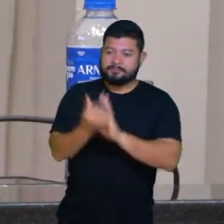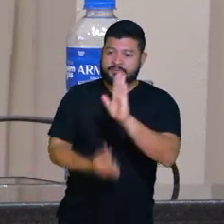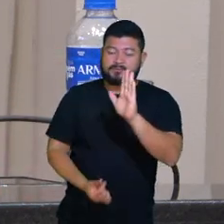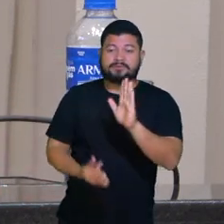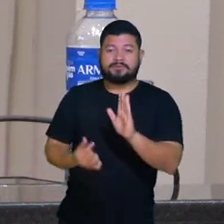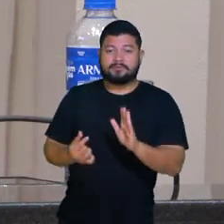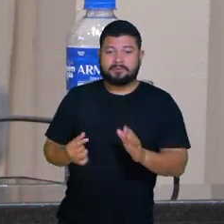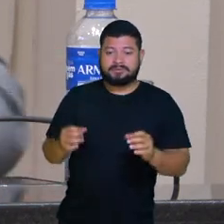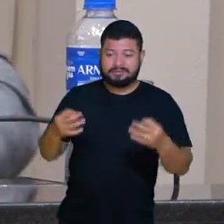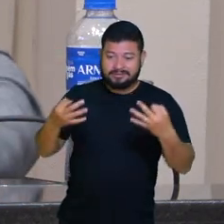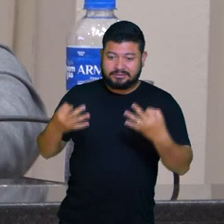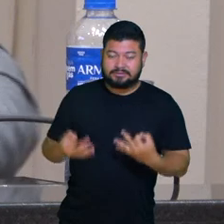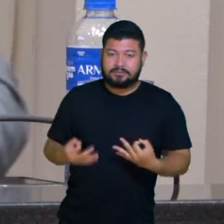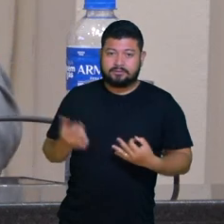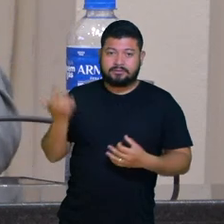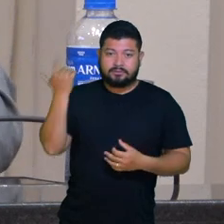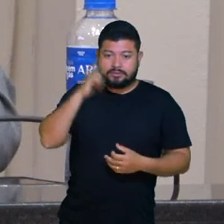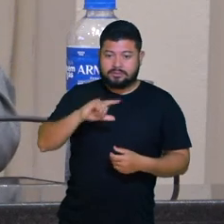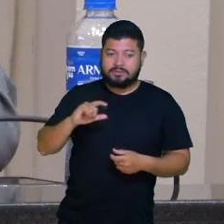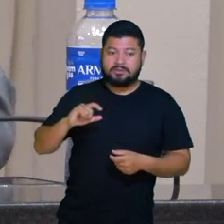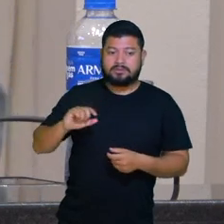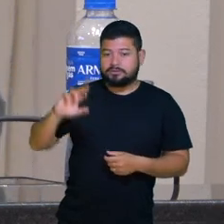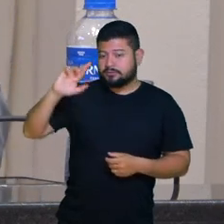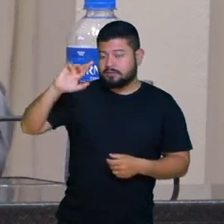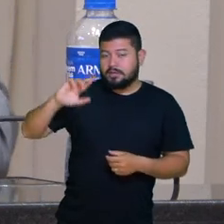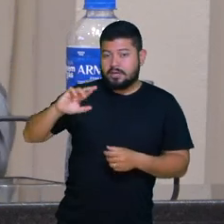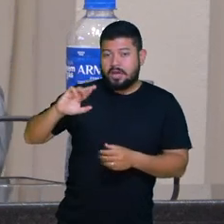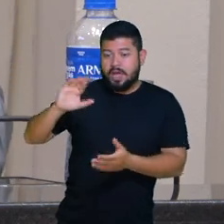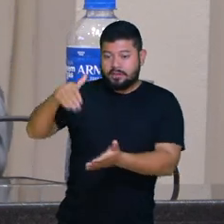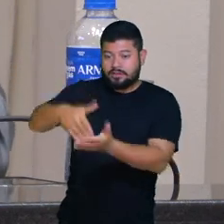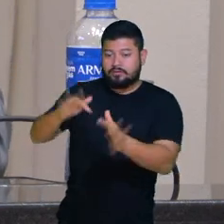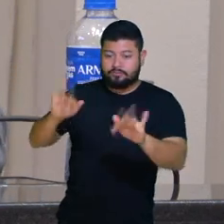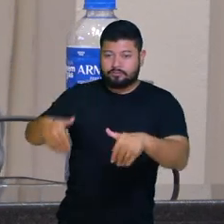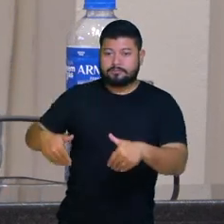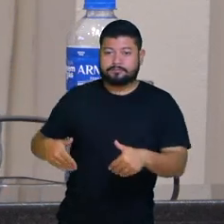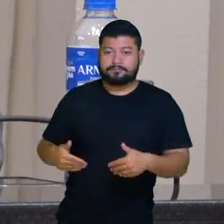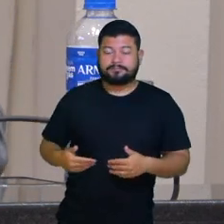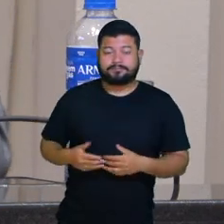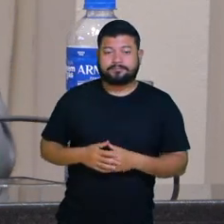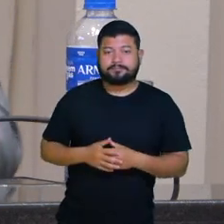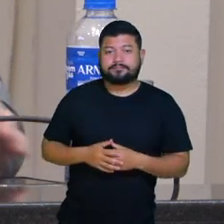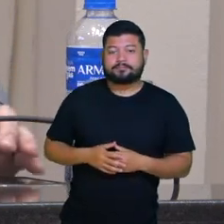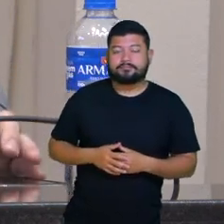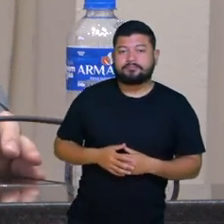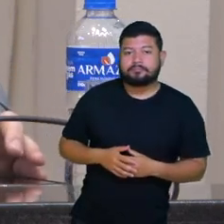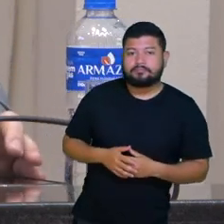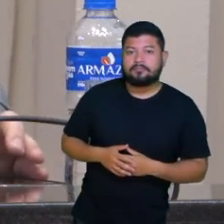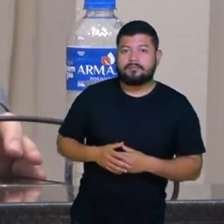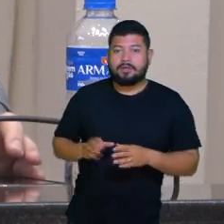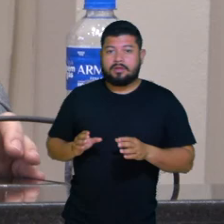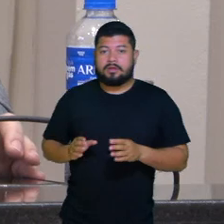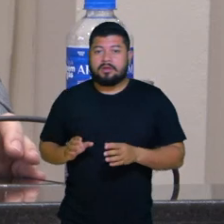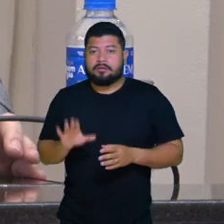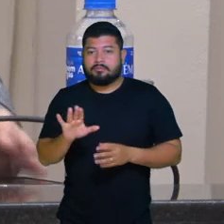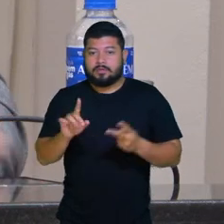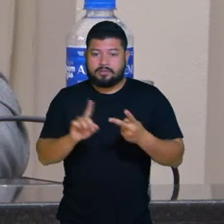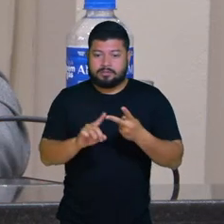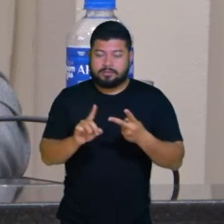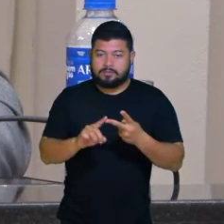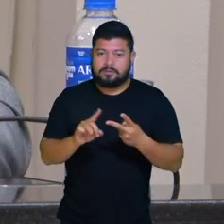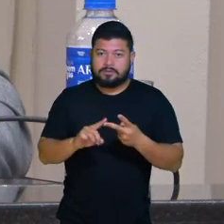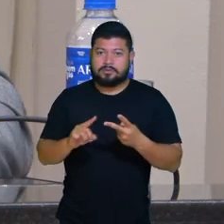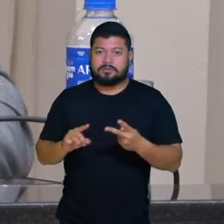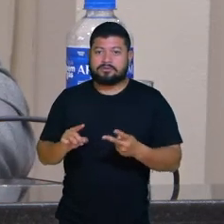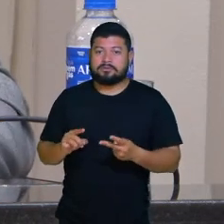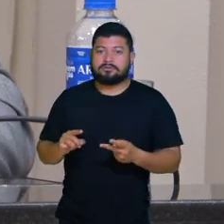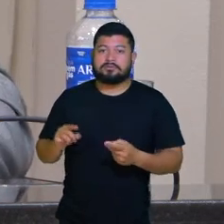eh das demandas né e mas o foco aqui talvez que eu possa ajudar mais é sobre a questão da educação integral